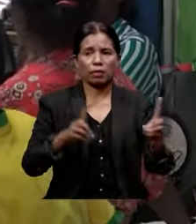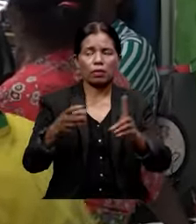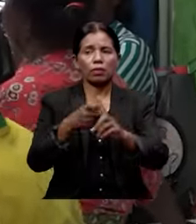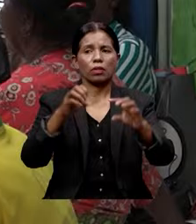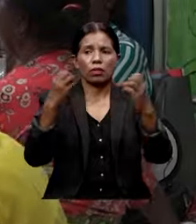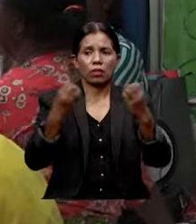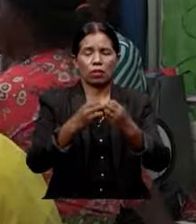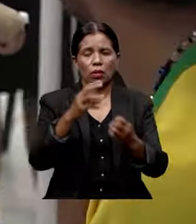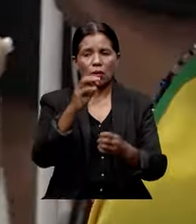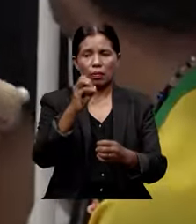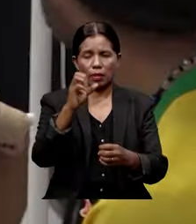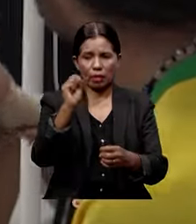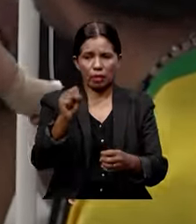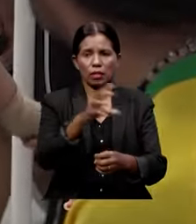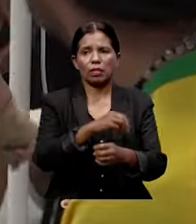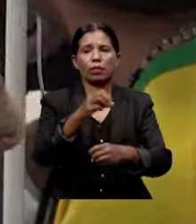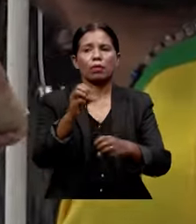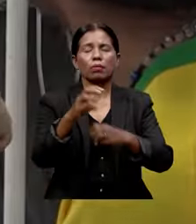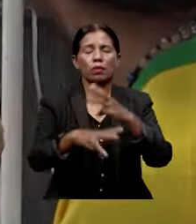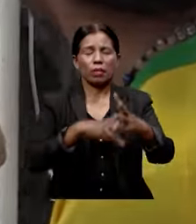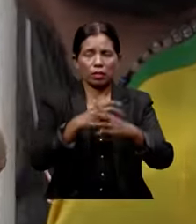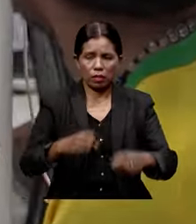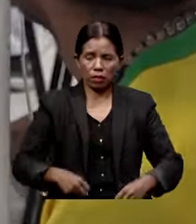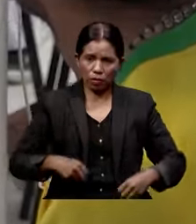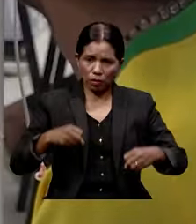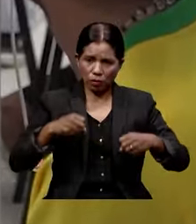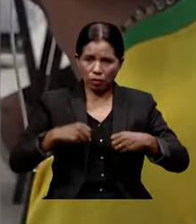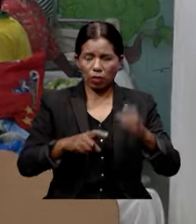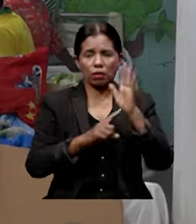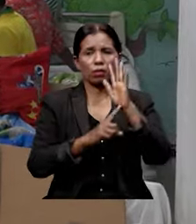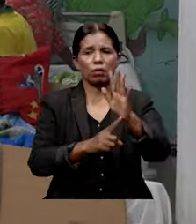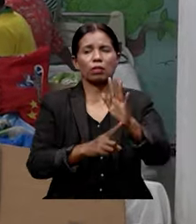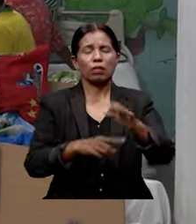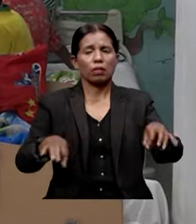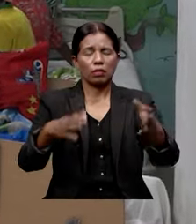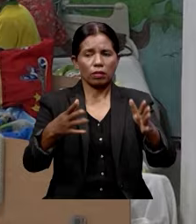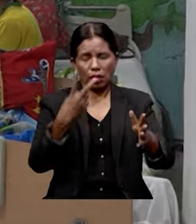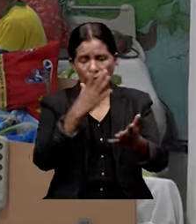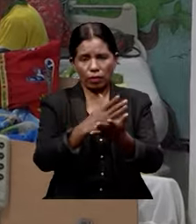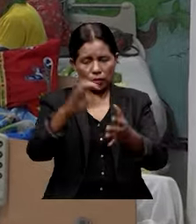organisam nasun junidas organisam mundial saudi no unicef ho introdus no integra sistema